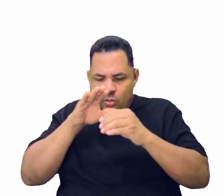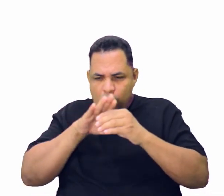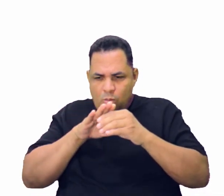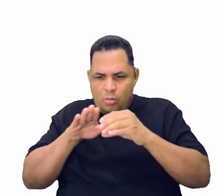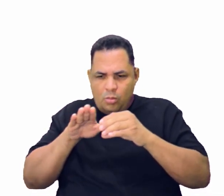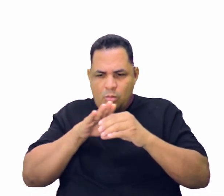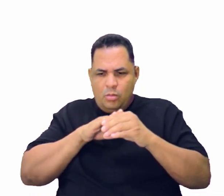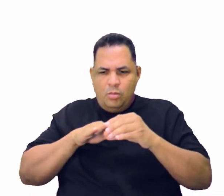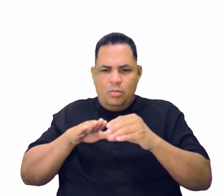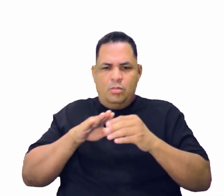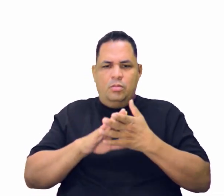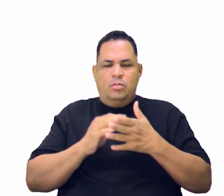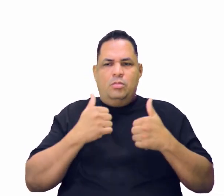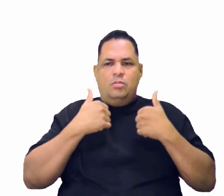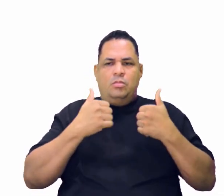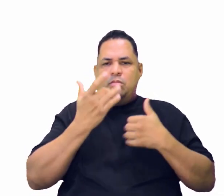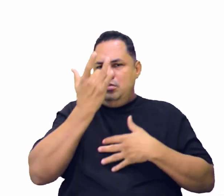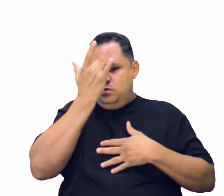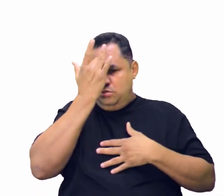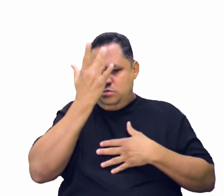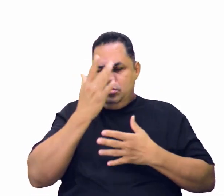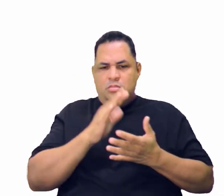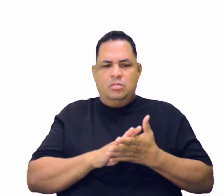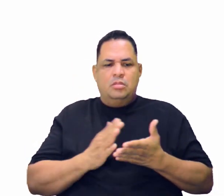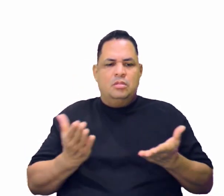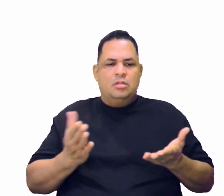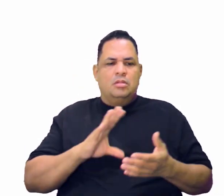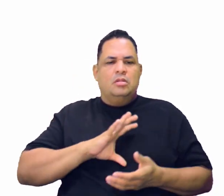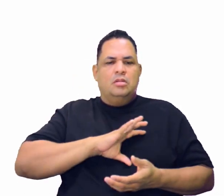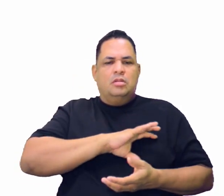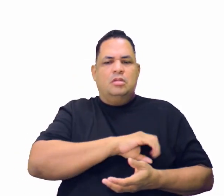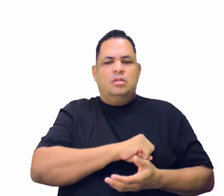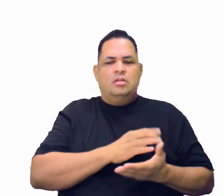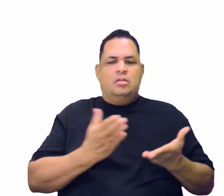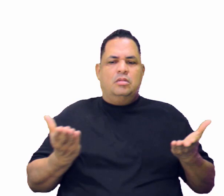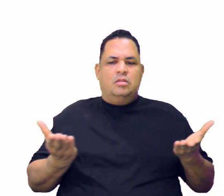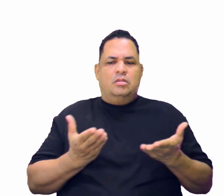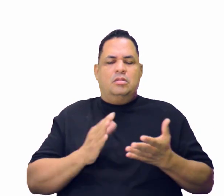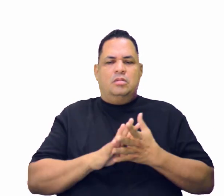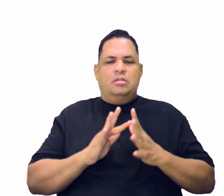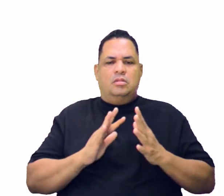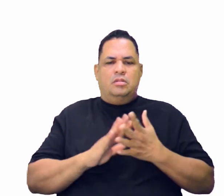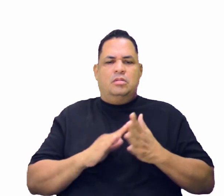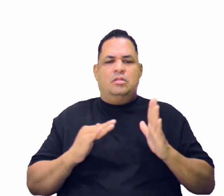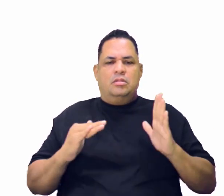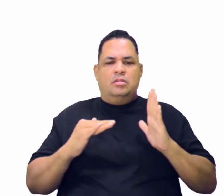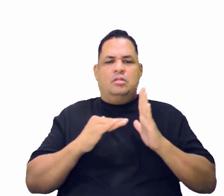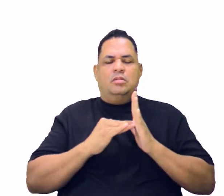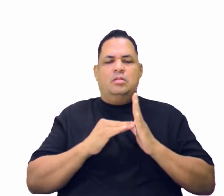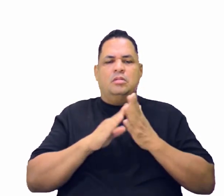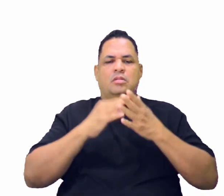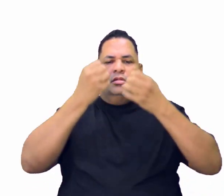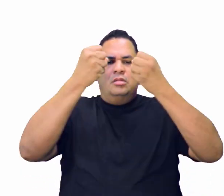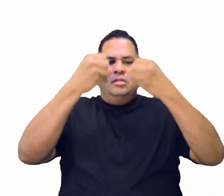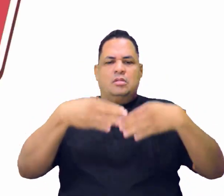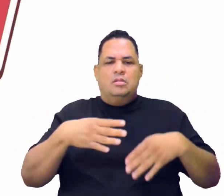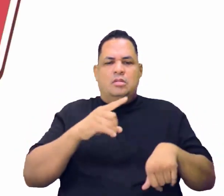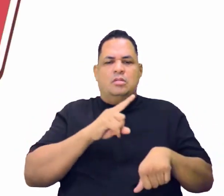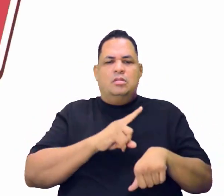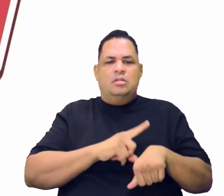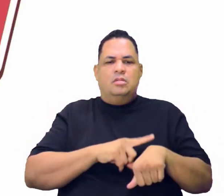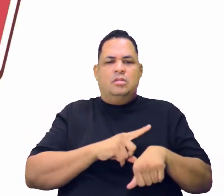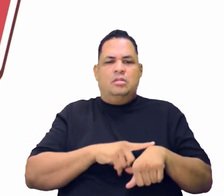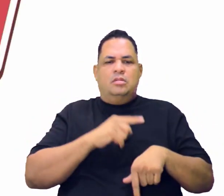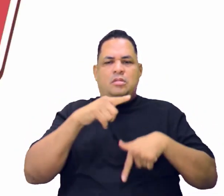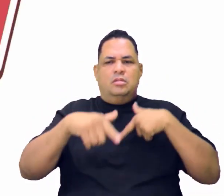cristal. Belezinha? Muito fácil então. Amadinhos, agora que terminando a nossa explicação, vamos lá no nosso momento hora